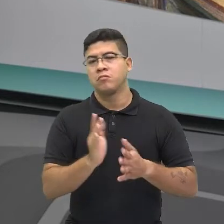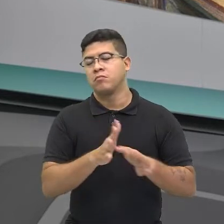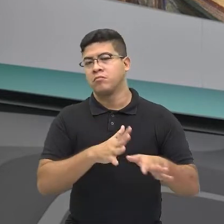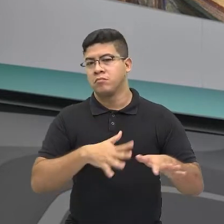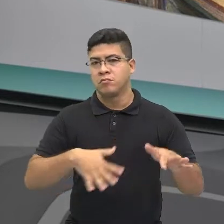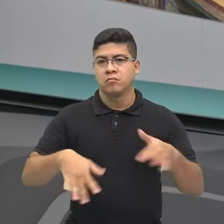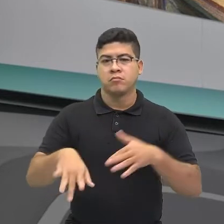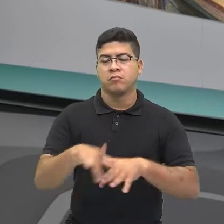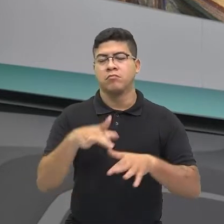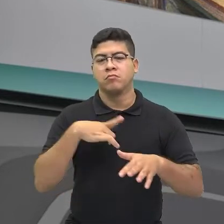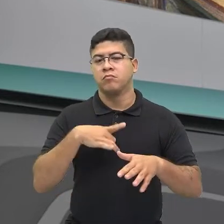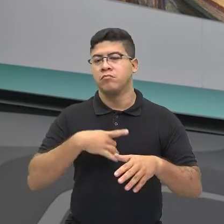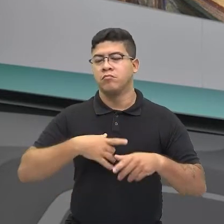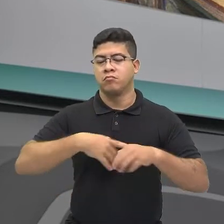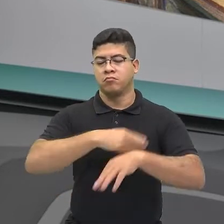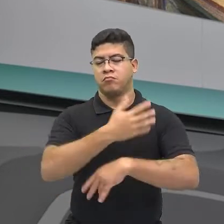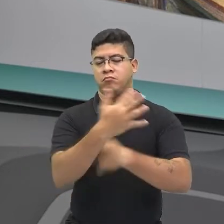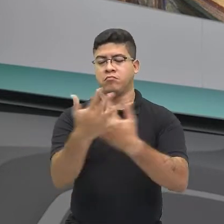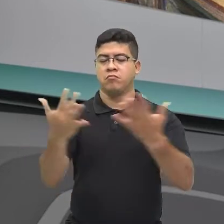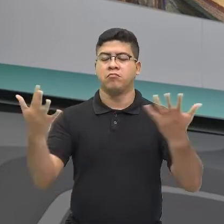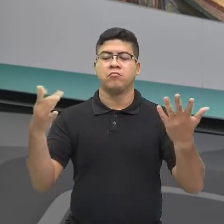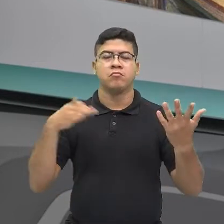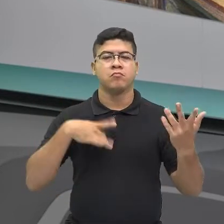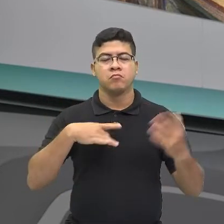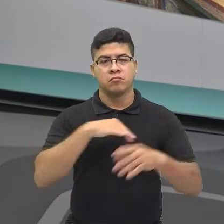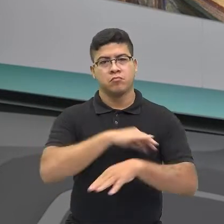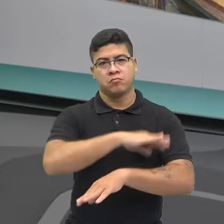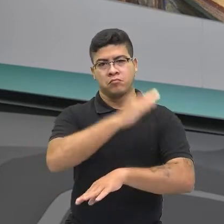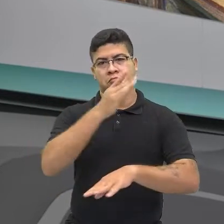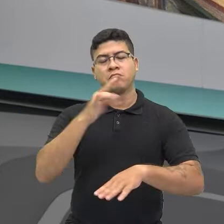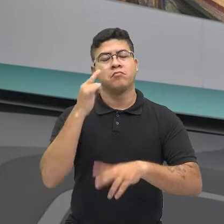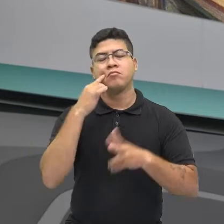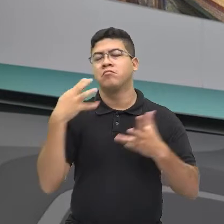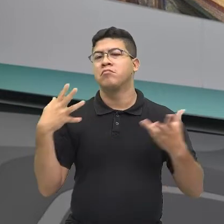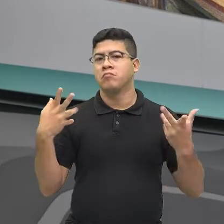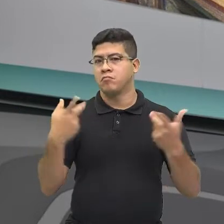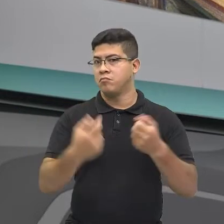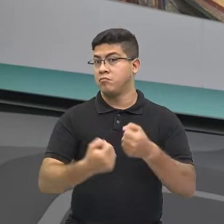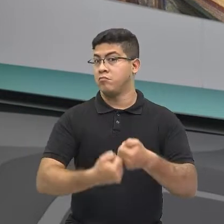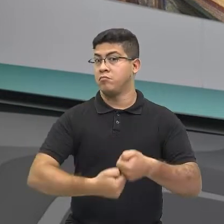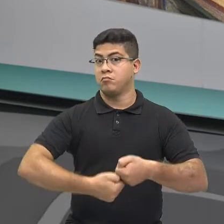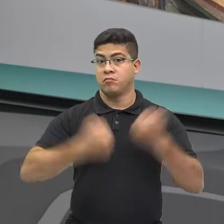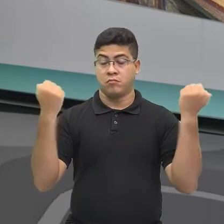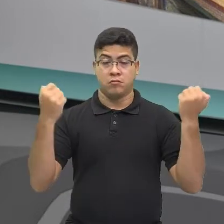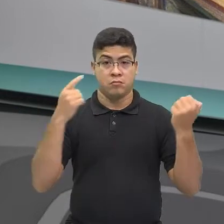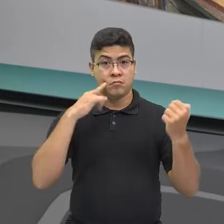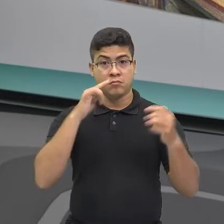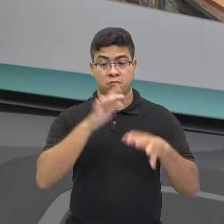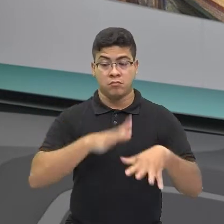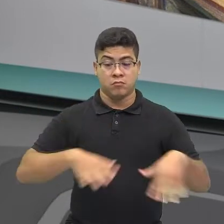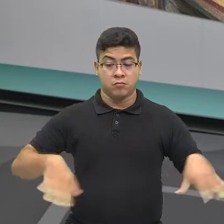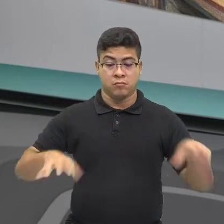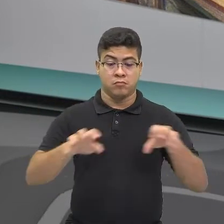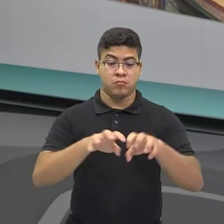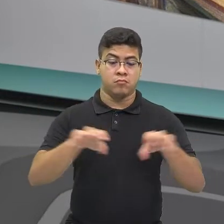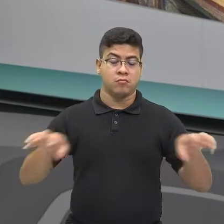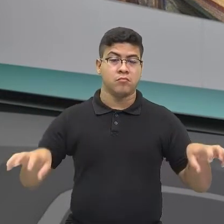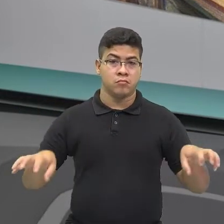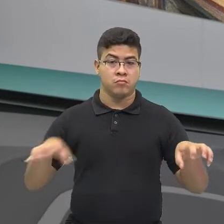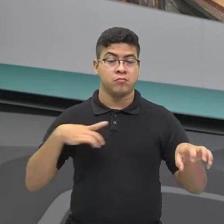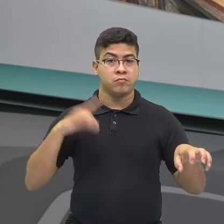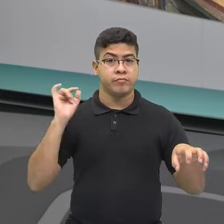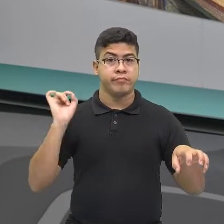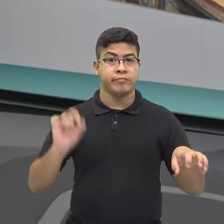campo, tem as paisagens e tudo mais. Aí há uma ruptura artística. Esse foi